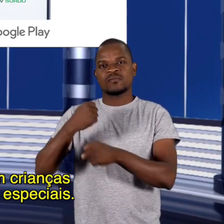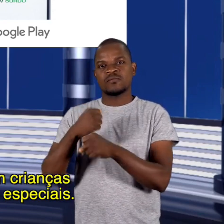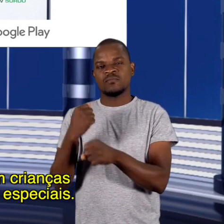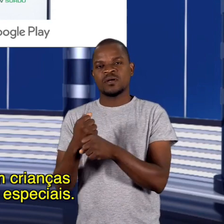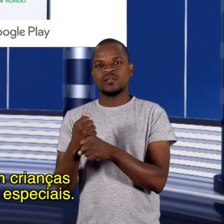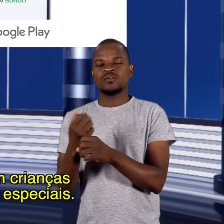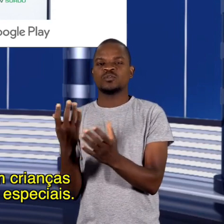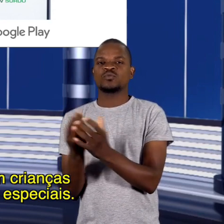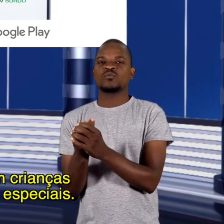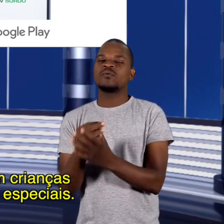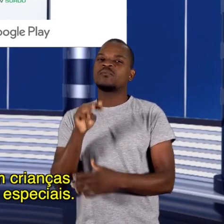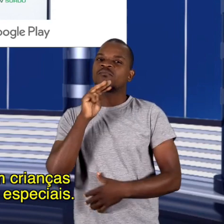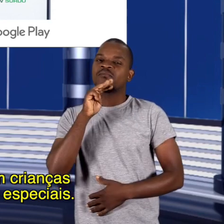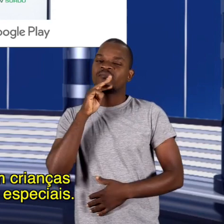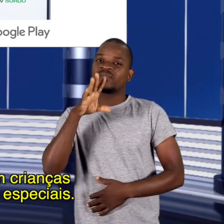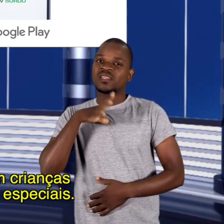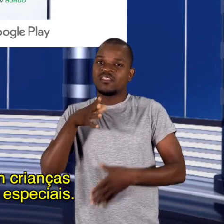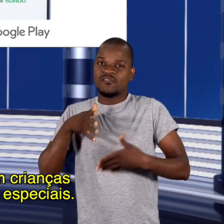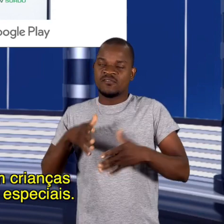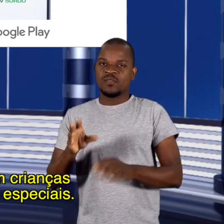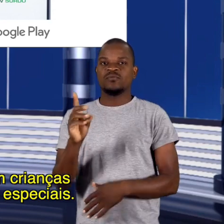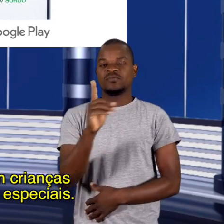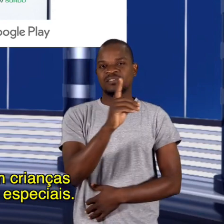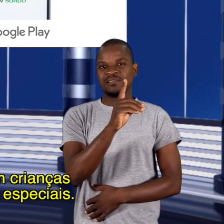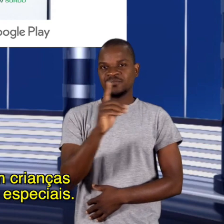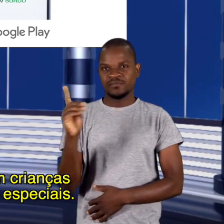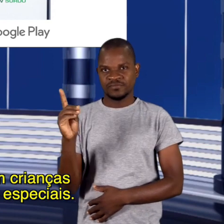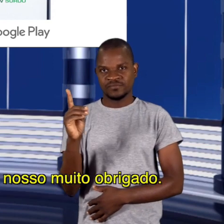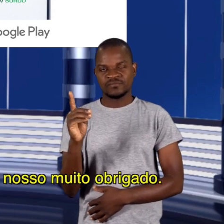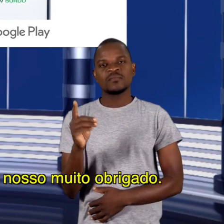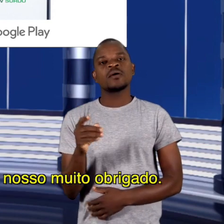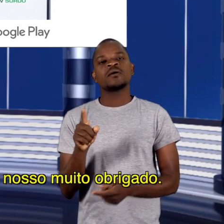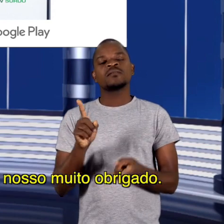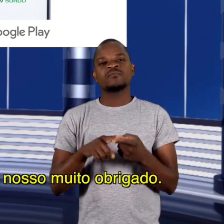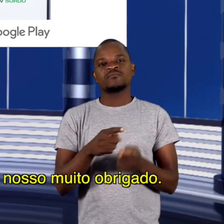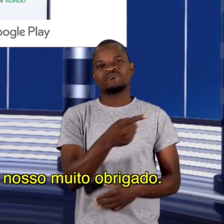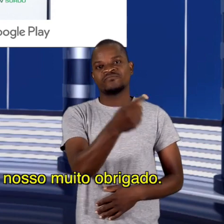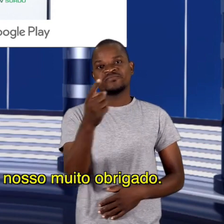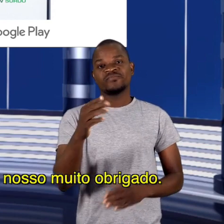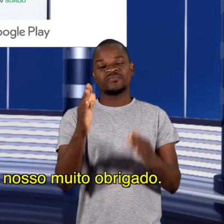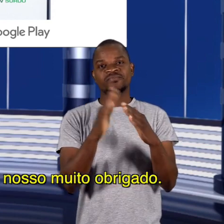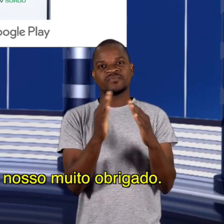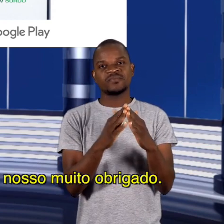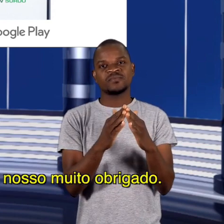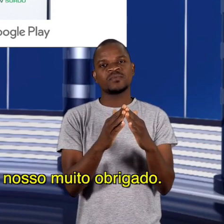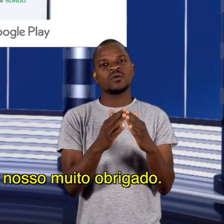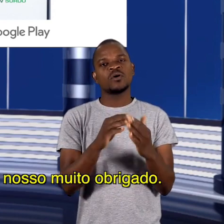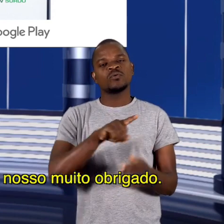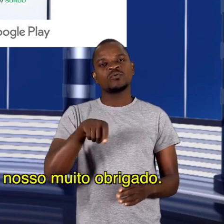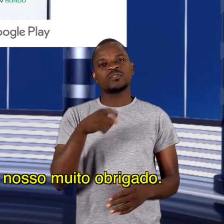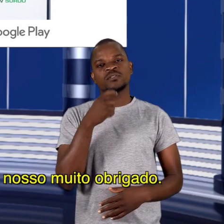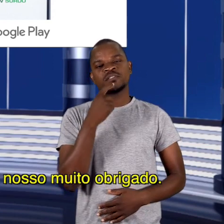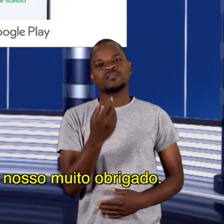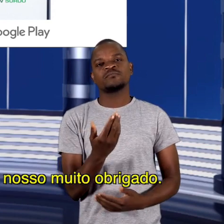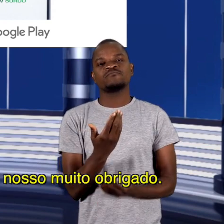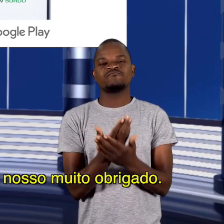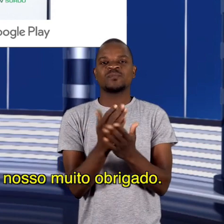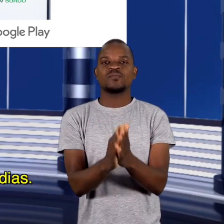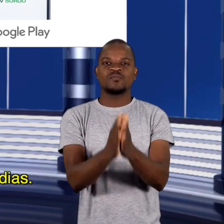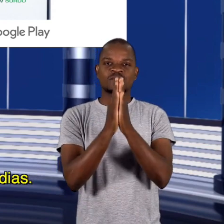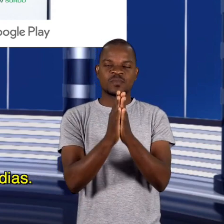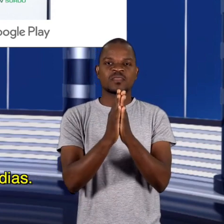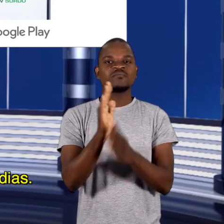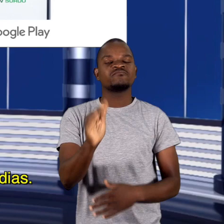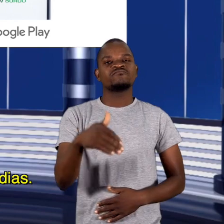mães com crianças com necessidade educativa especiais para si que esteve em nossa companhia o nosso muito obrigado